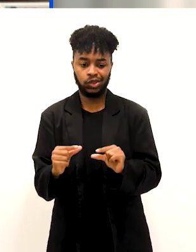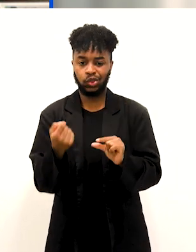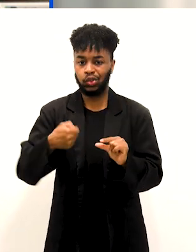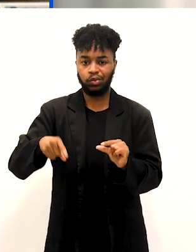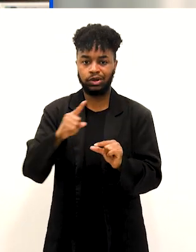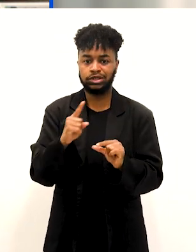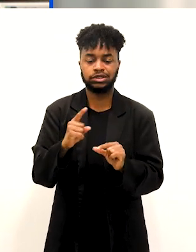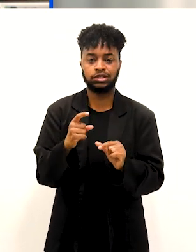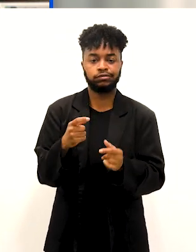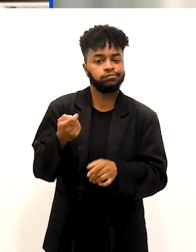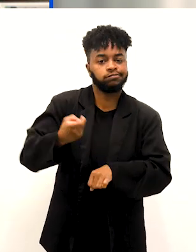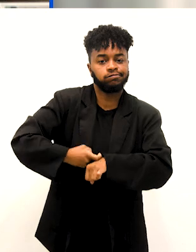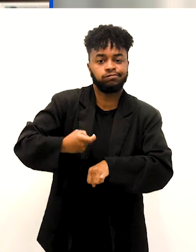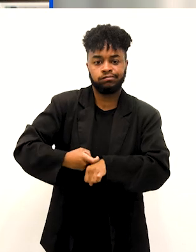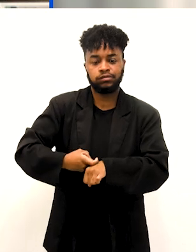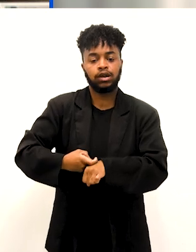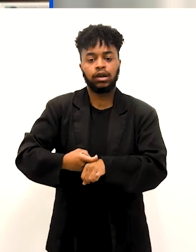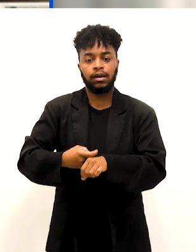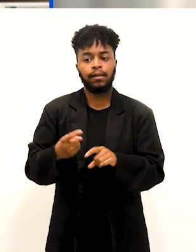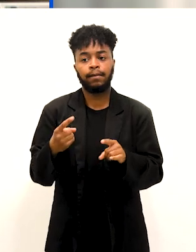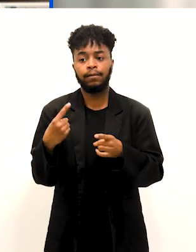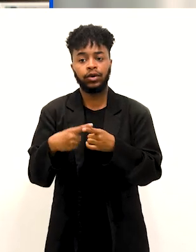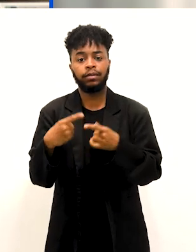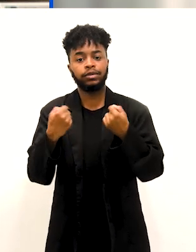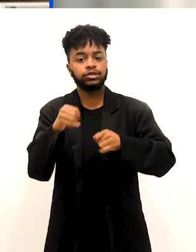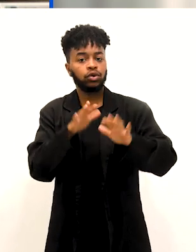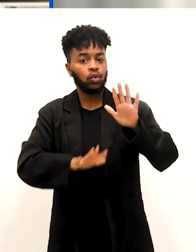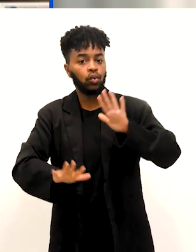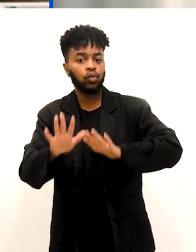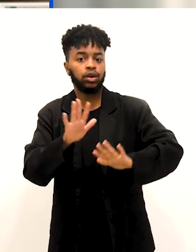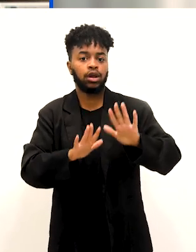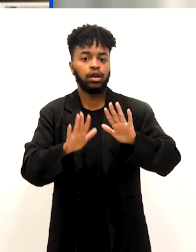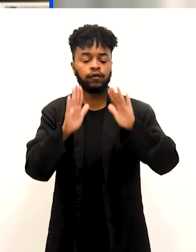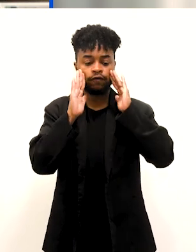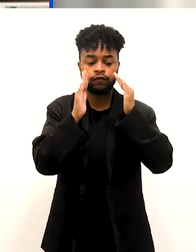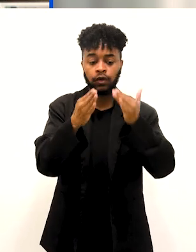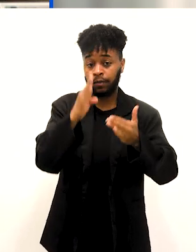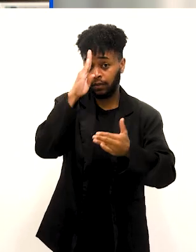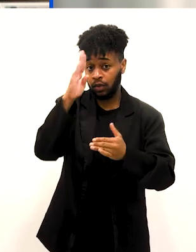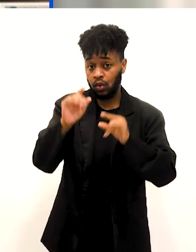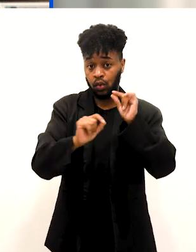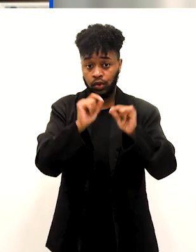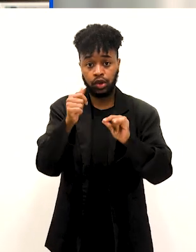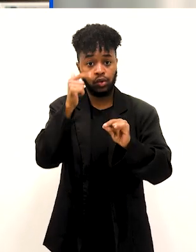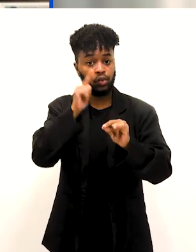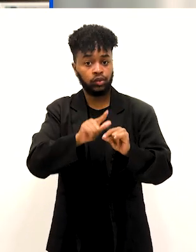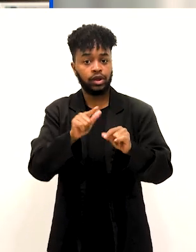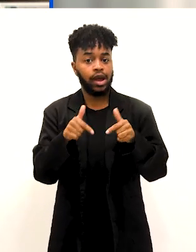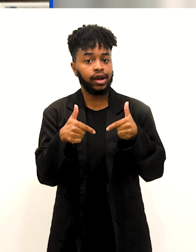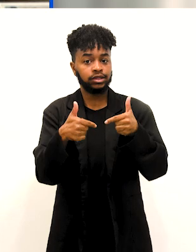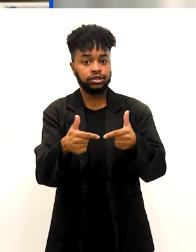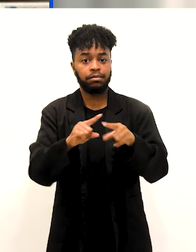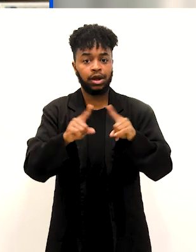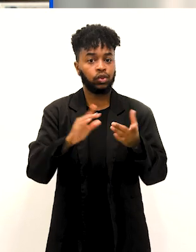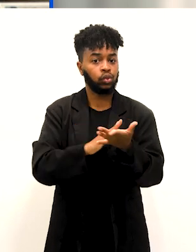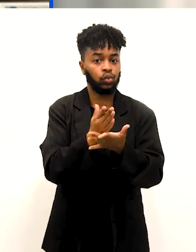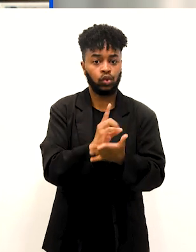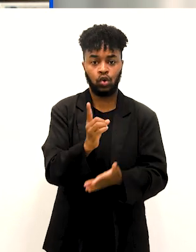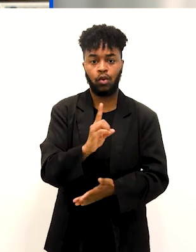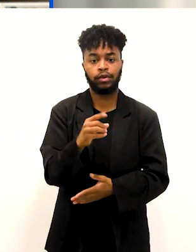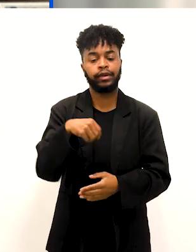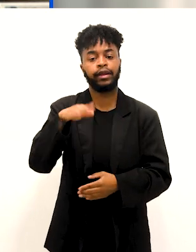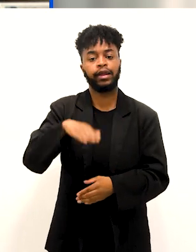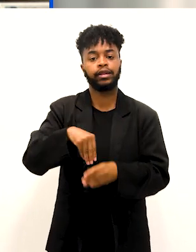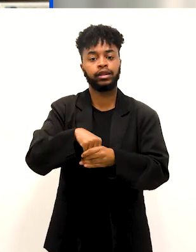radical, uma ruptura tão intensa, desde que se tome o cuidado de priorizar aquilo que pode ser feito sem que incomode aqueles que estão dentro do